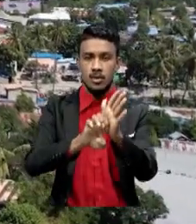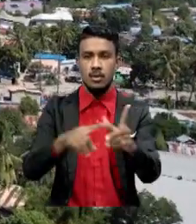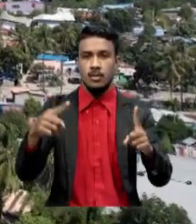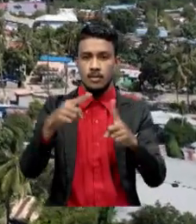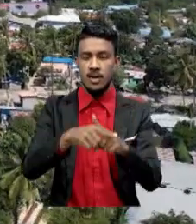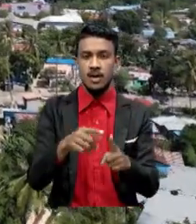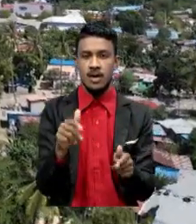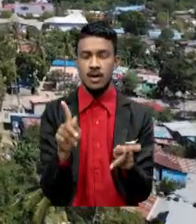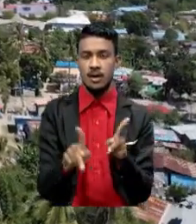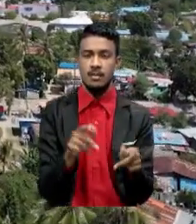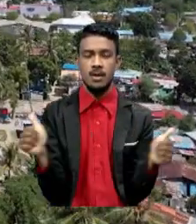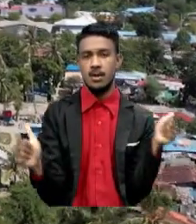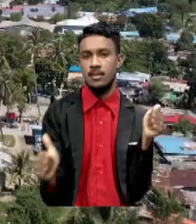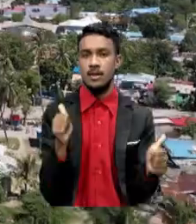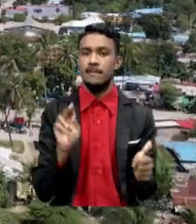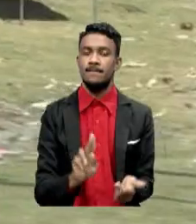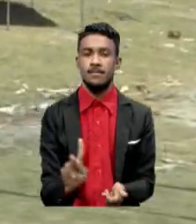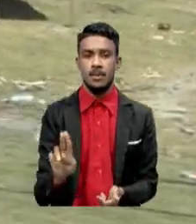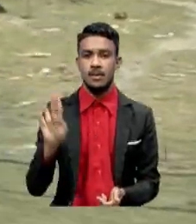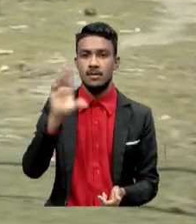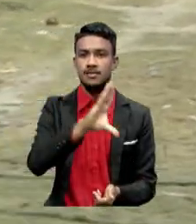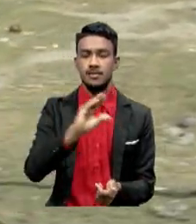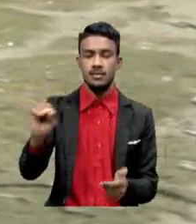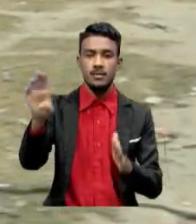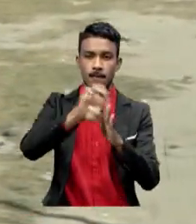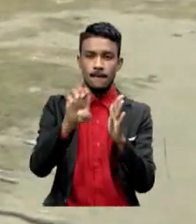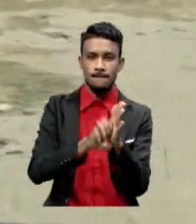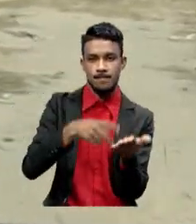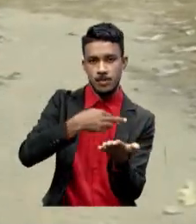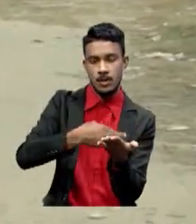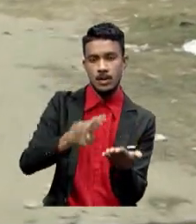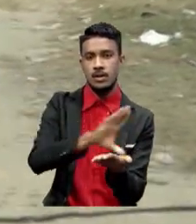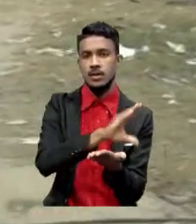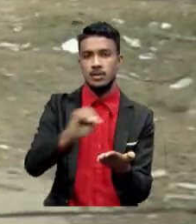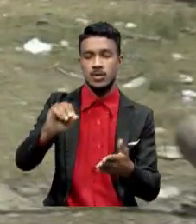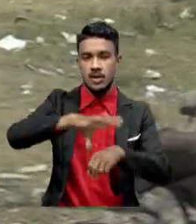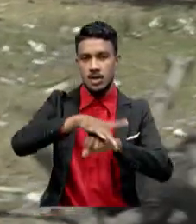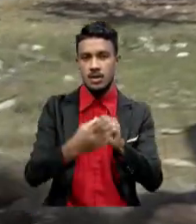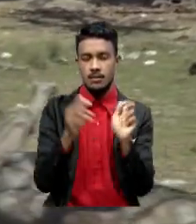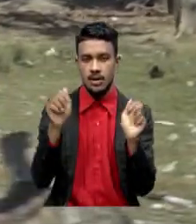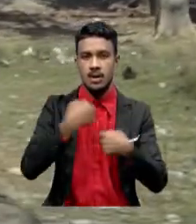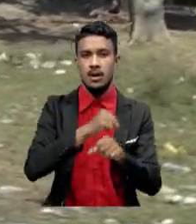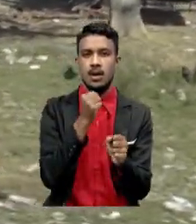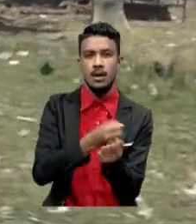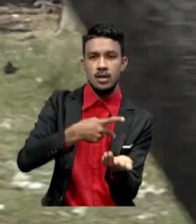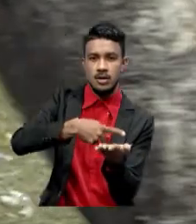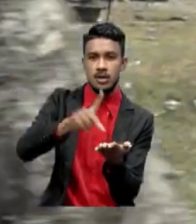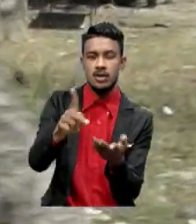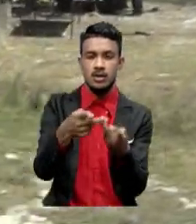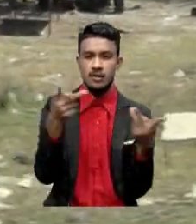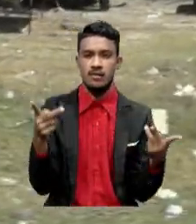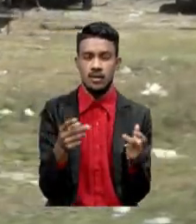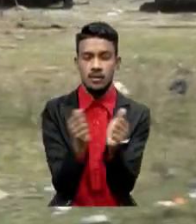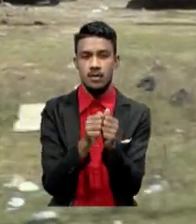estado nian sira, hori bele registu ia estado li husi terras no propriedades, hori bele halo kontratu arrendamento ho